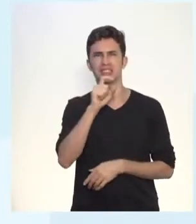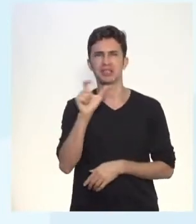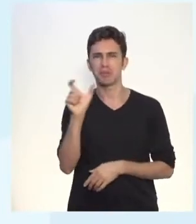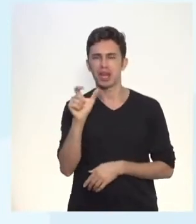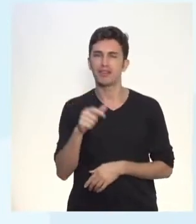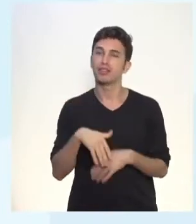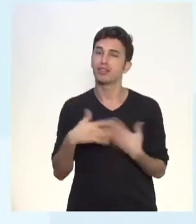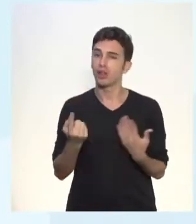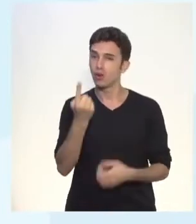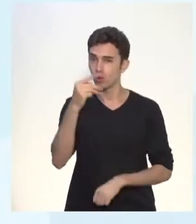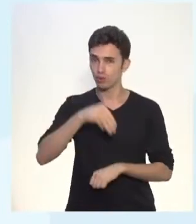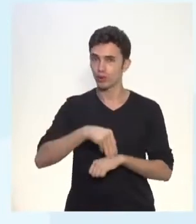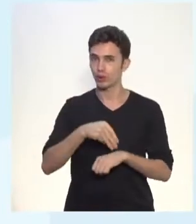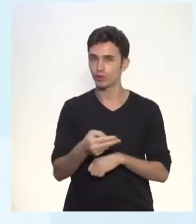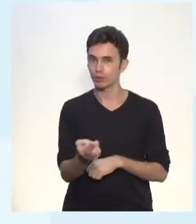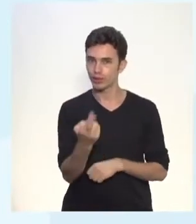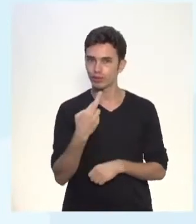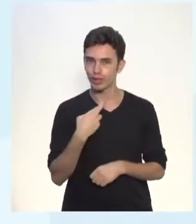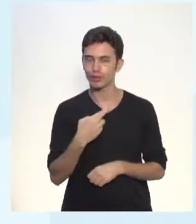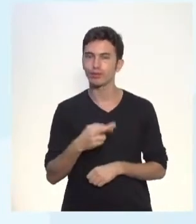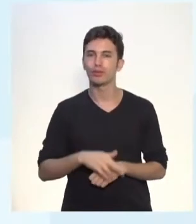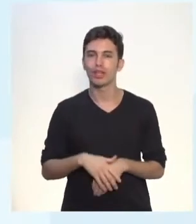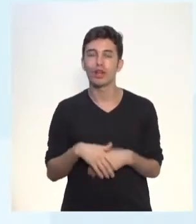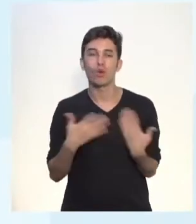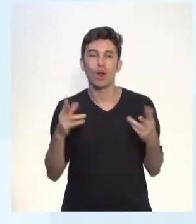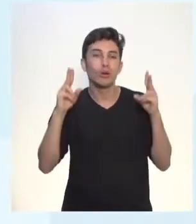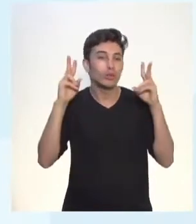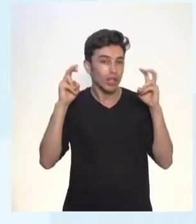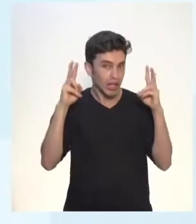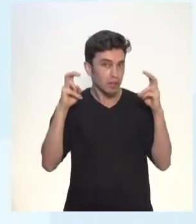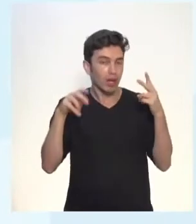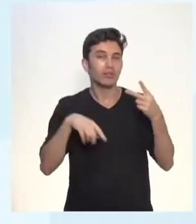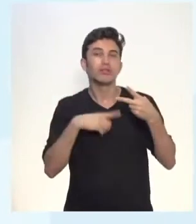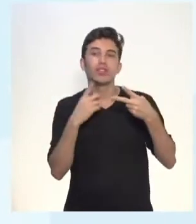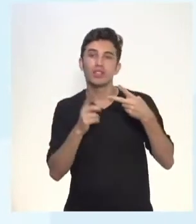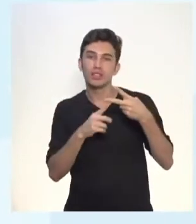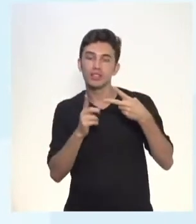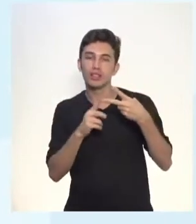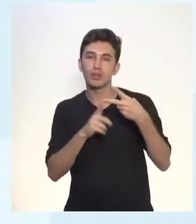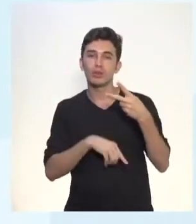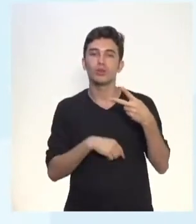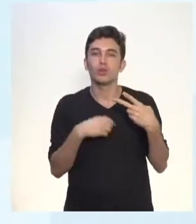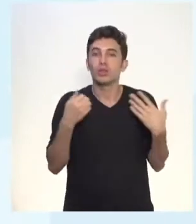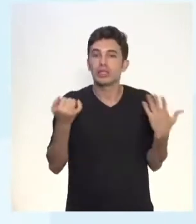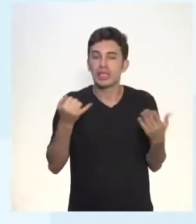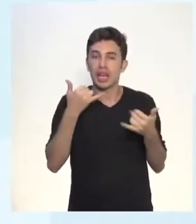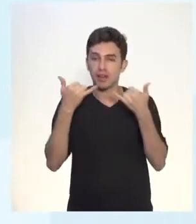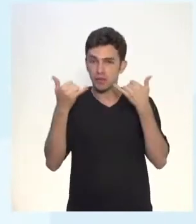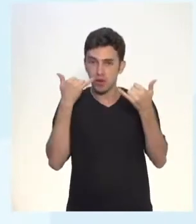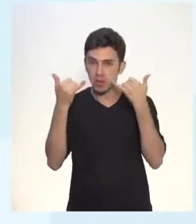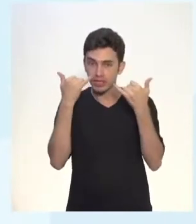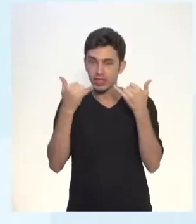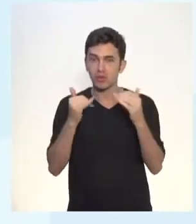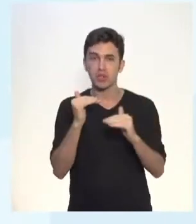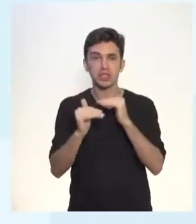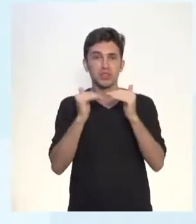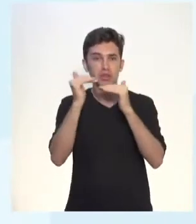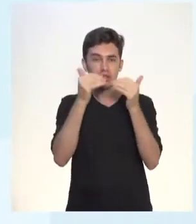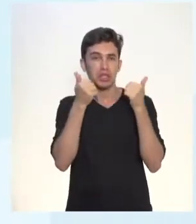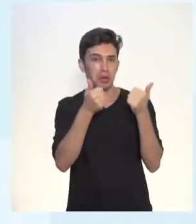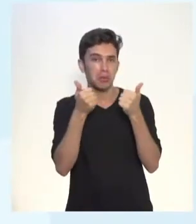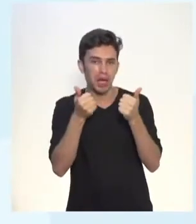Então, 1 minuto para vocês responderem qual é o assunto que foi comunicado e se a informação foi desenvolvida de